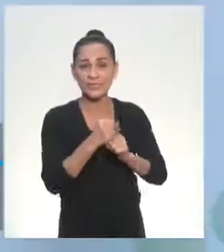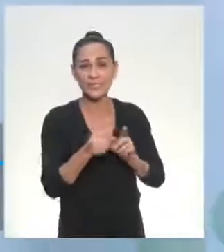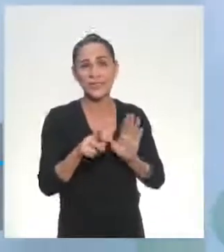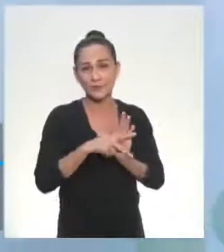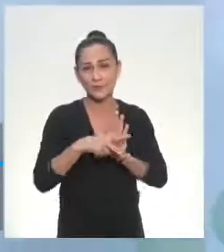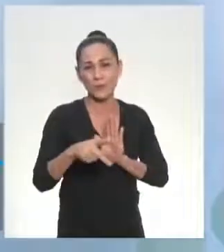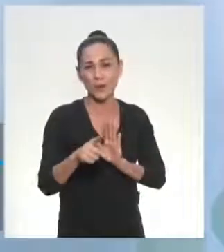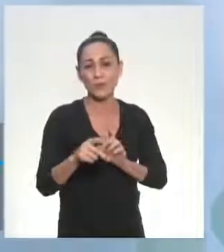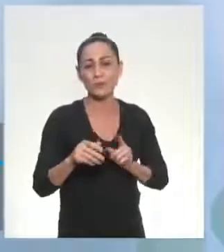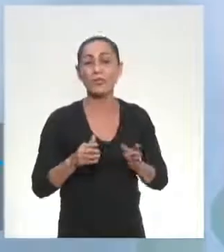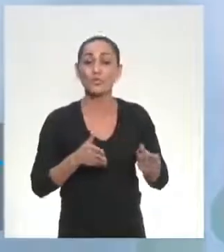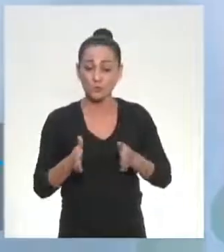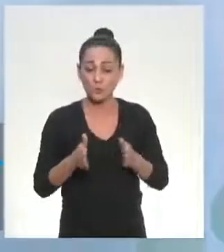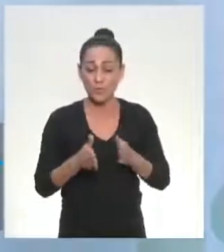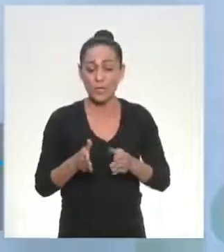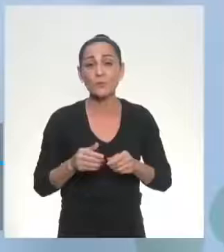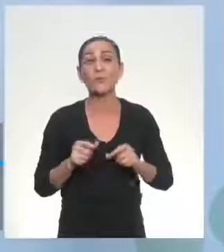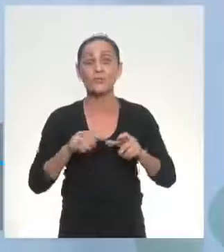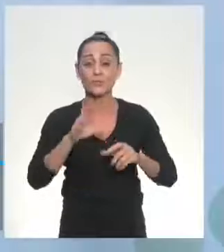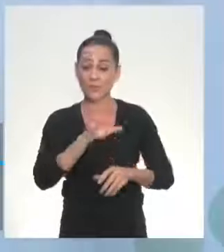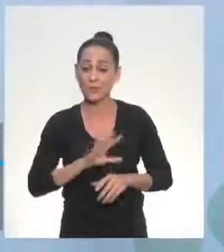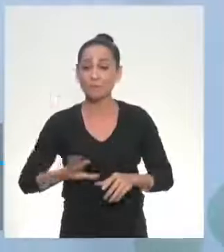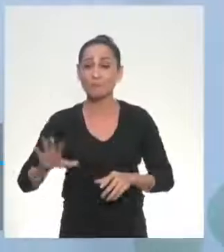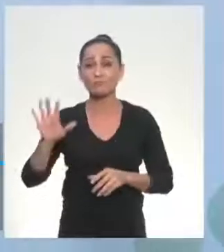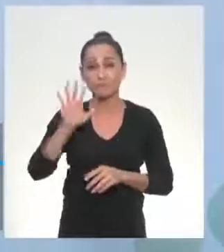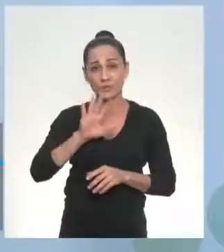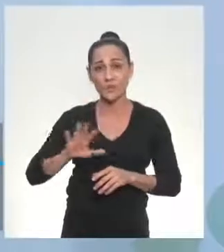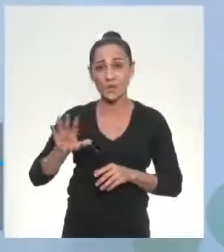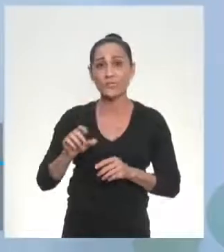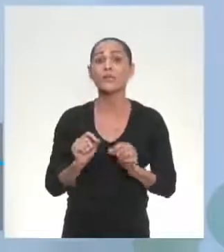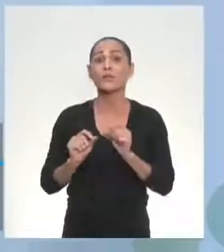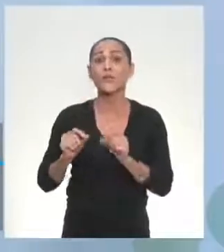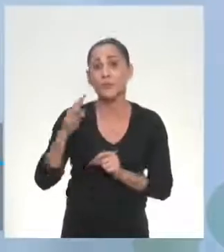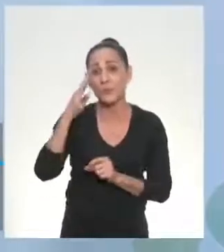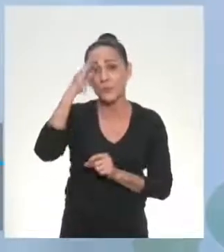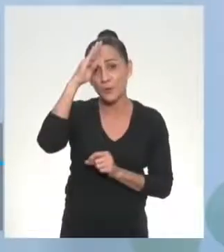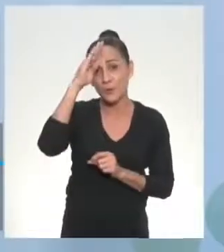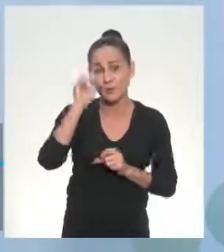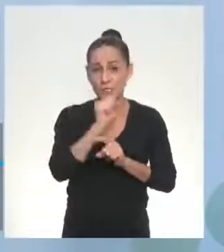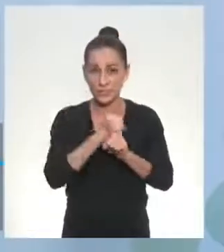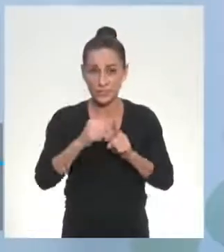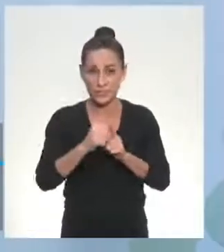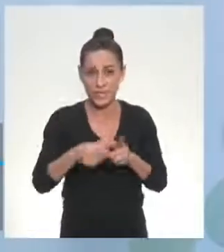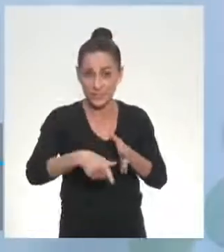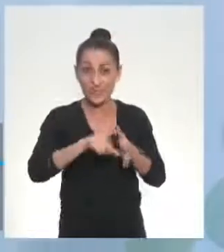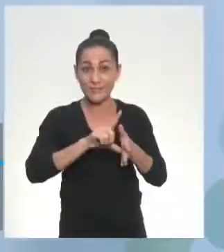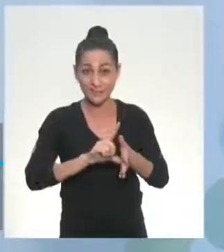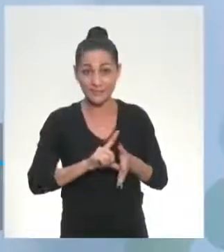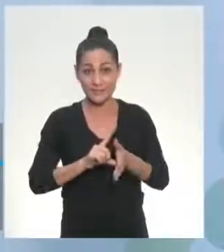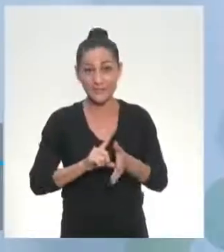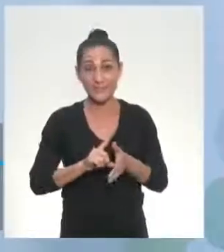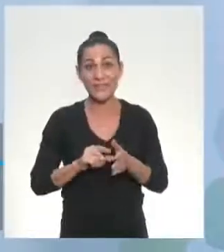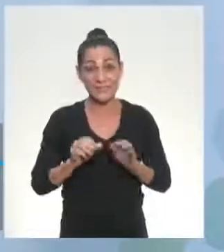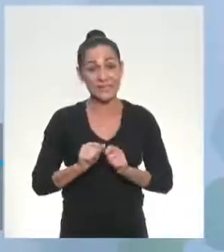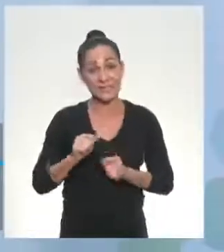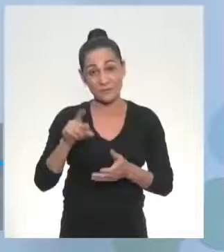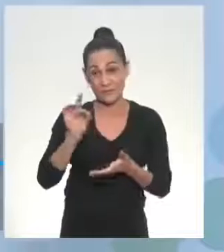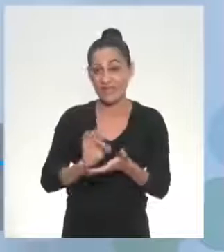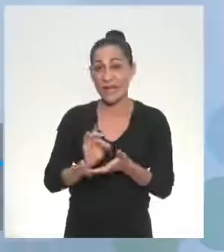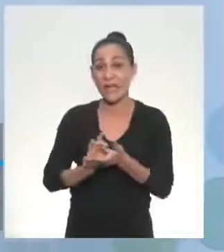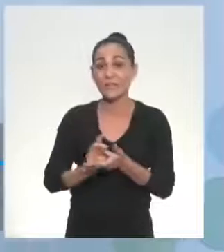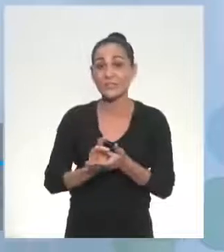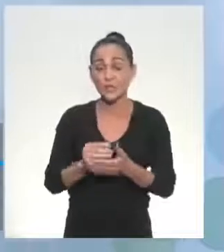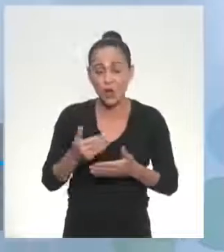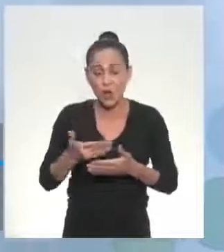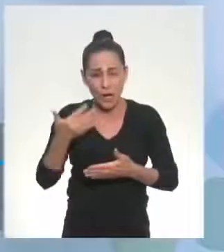do tempo e do espaço. Então, nos primórdios das sociedades, né? Antes das sociedades, na verdade, nos primórdios dos